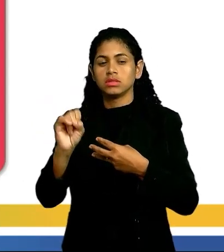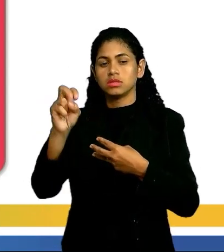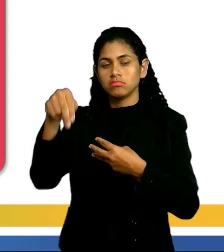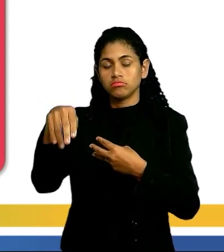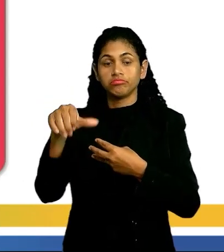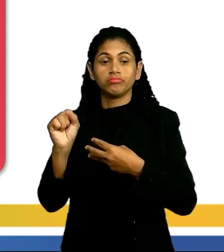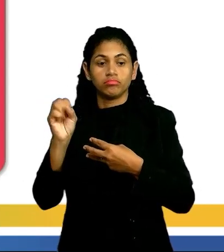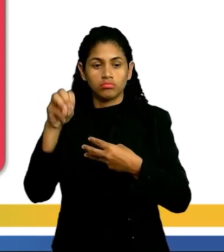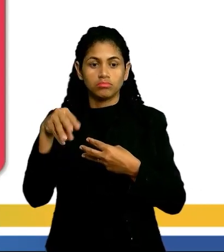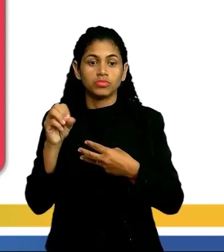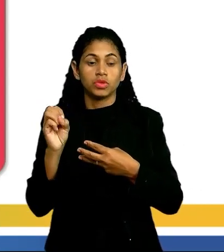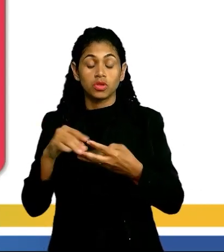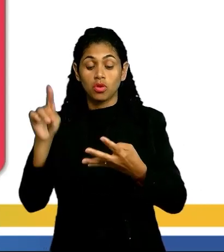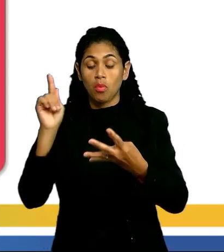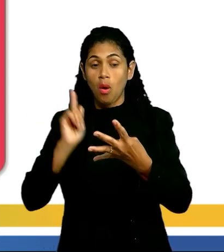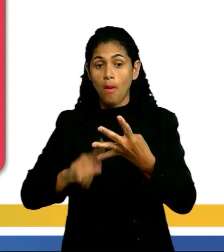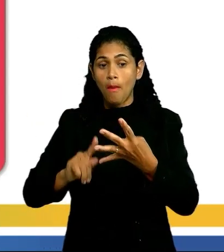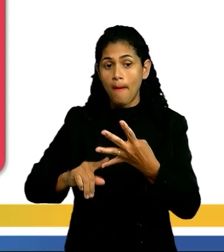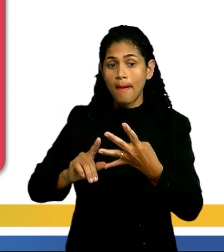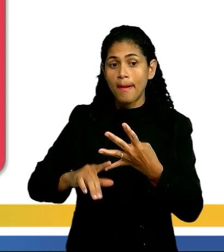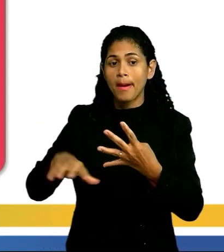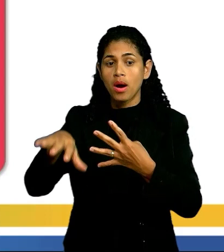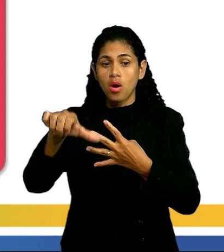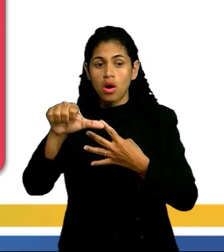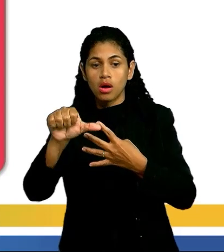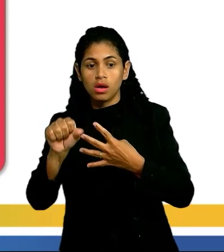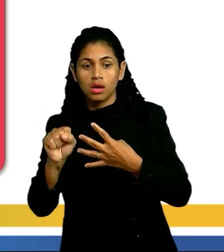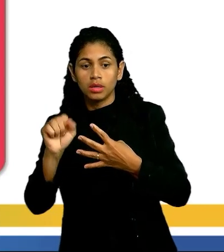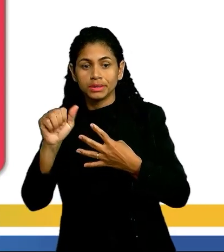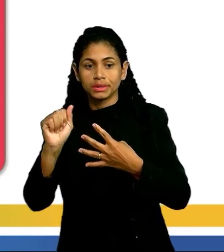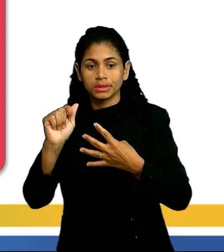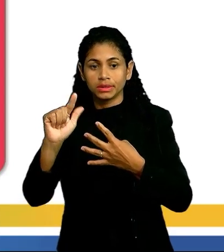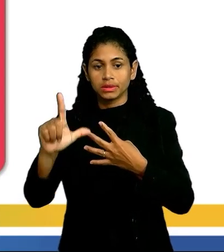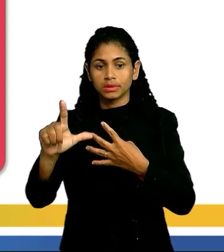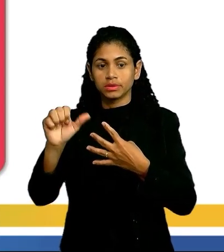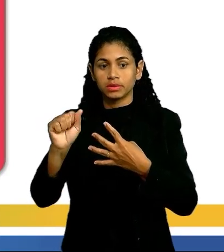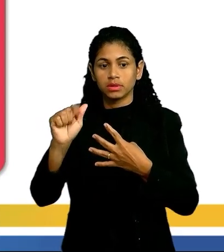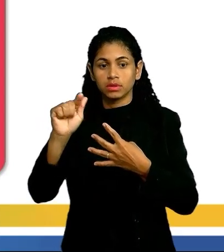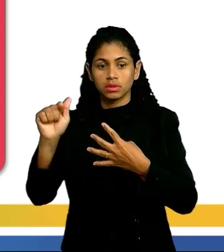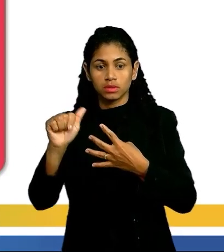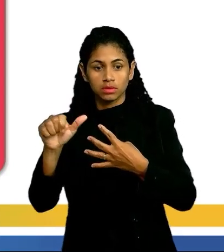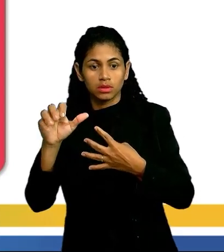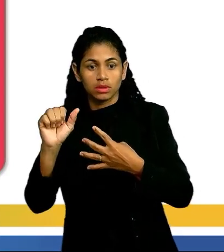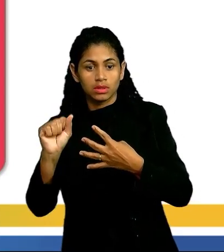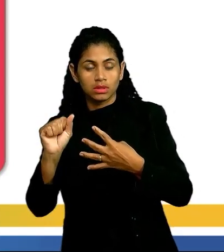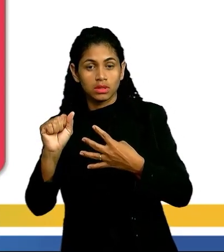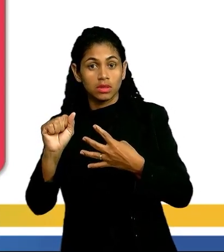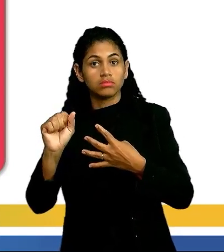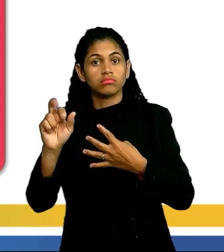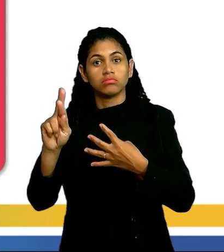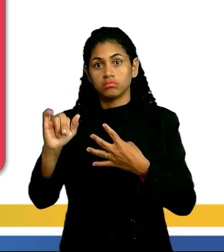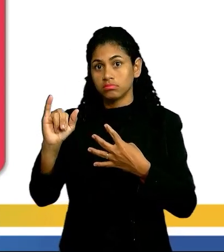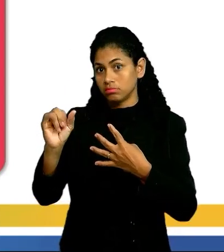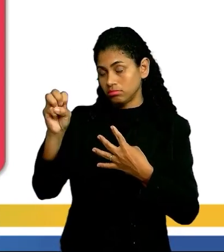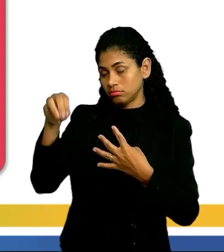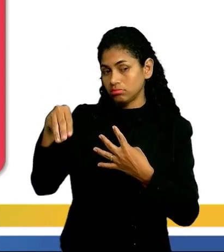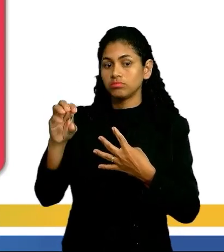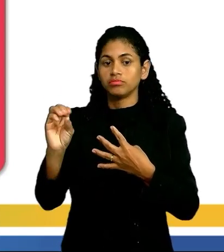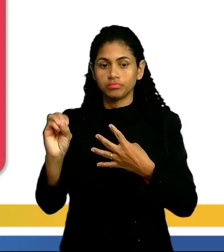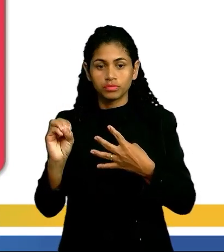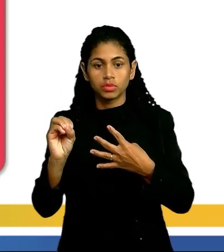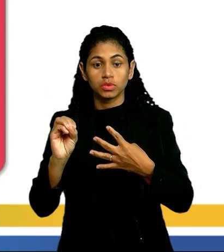desenvolver também um regime totalitário, né, nazifascista, cujo líder é Antônio Salazar.